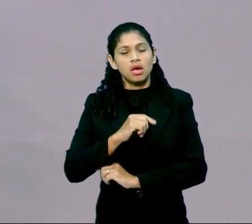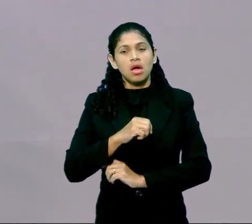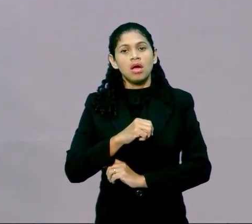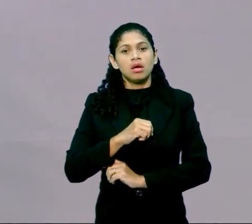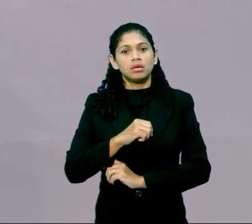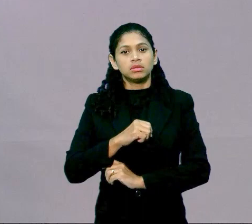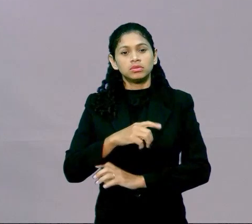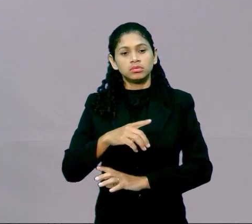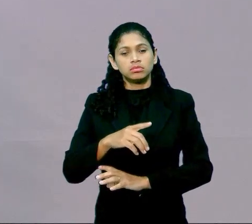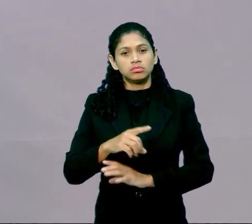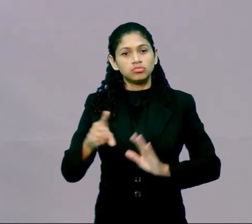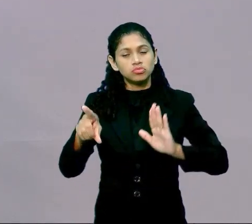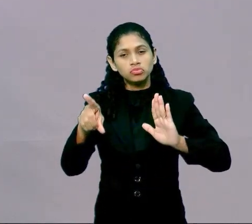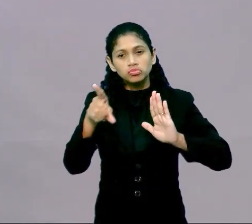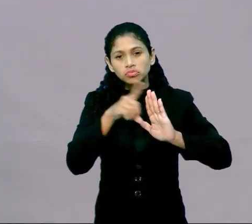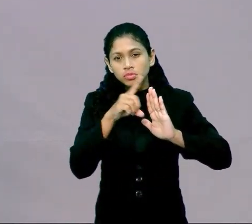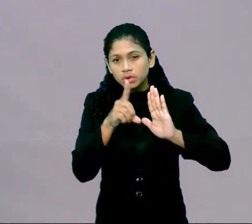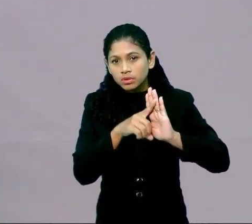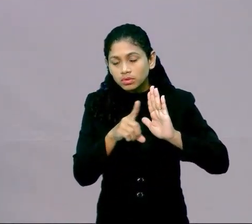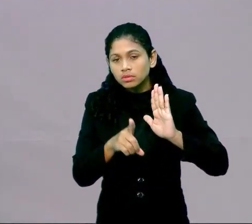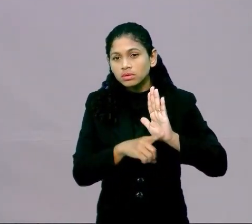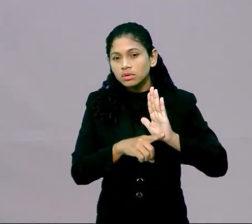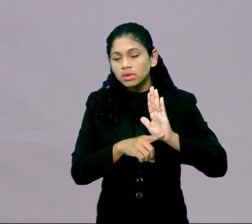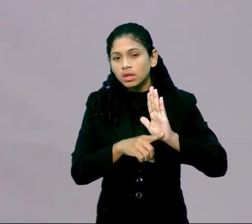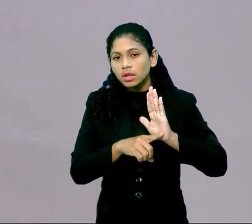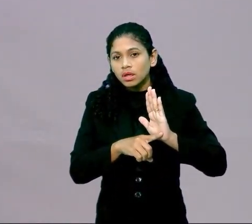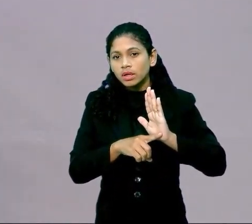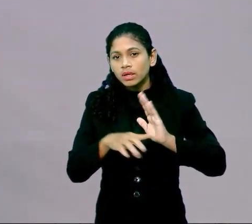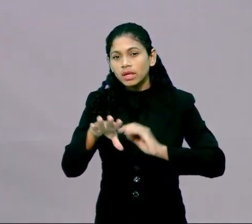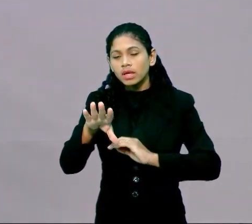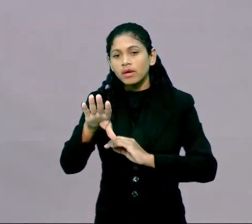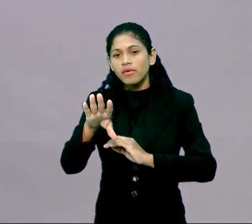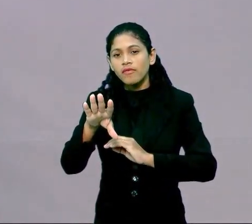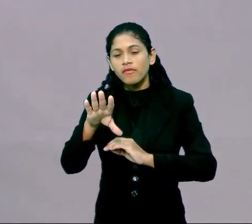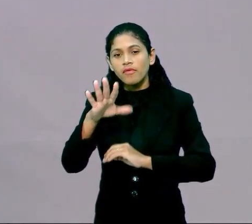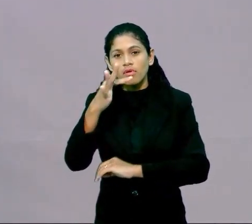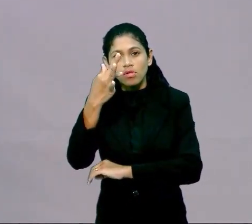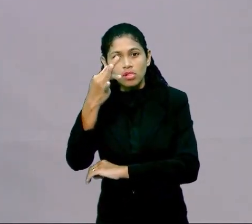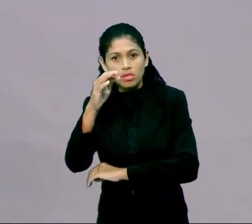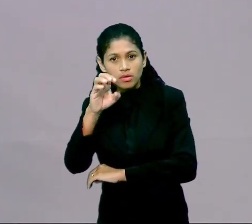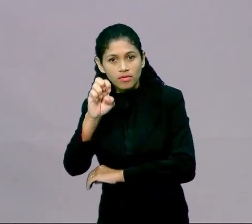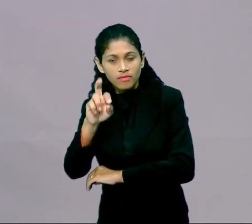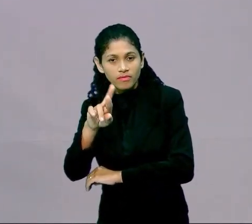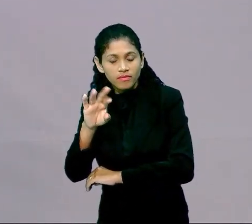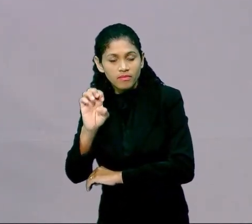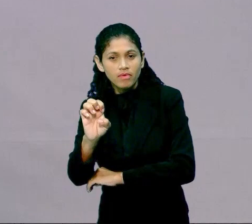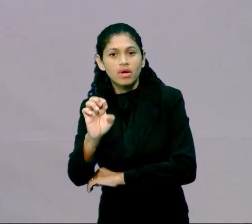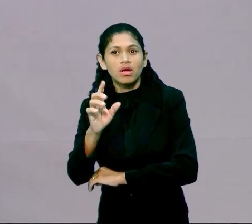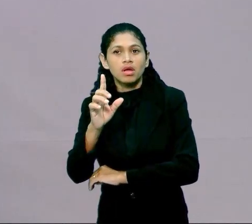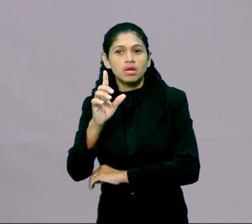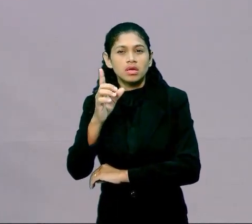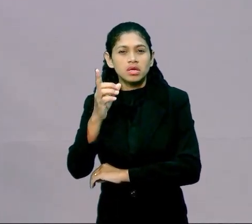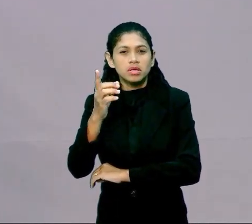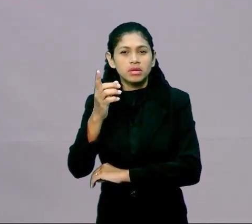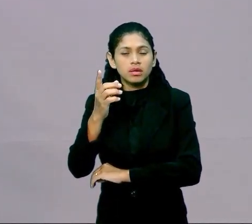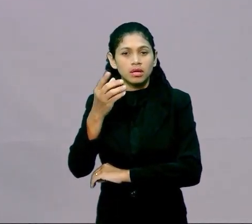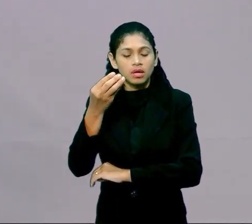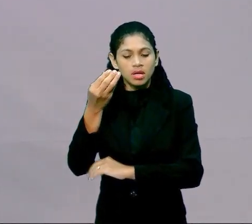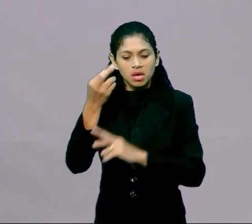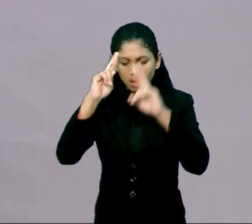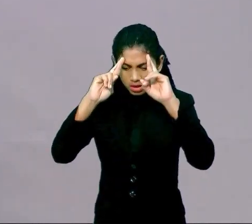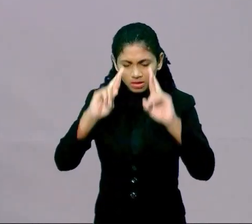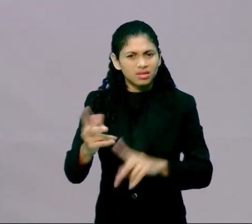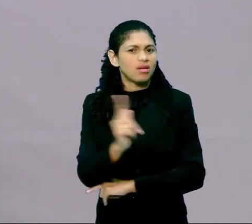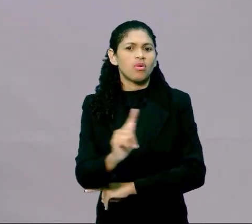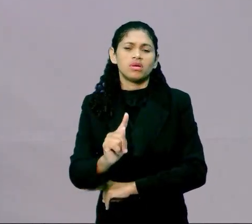acabam ferindo os direitos das pessoas, então o país ele precisa rever não só